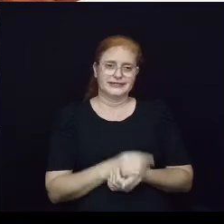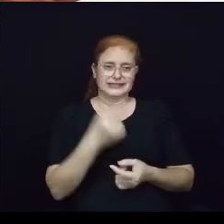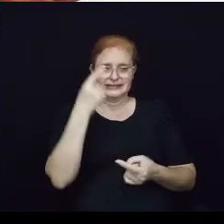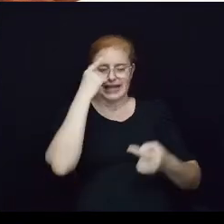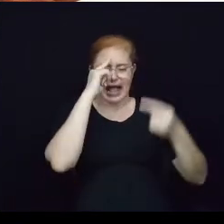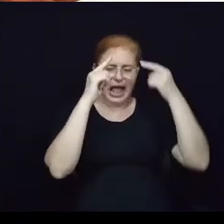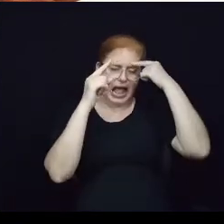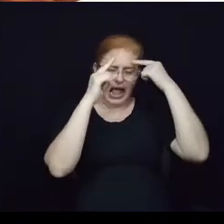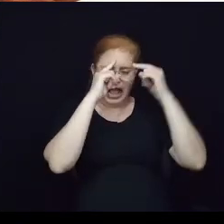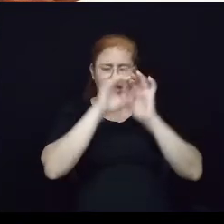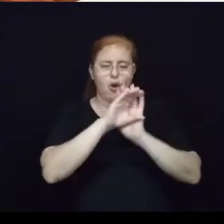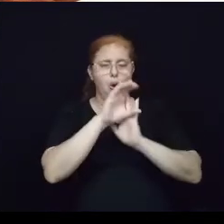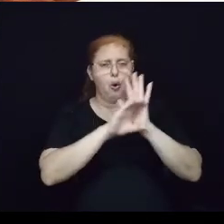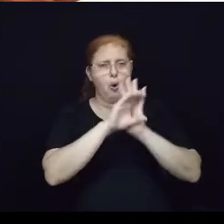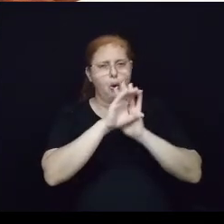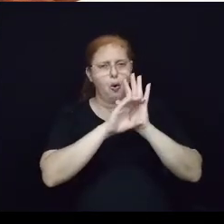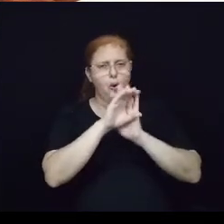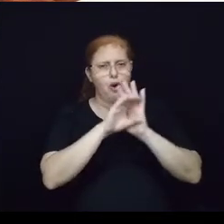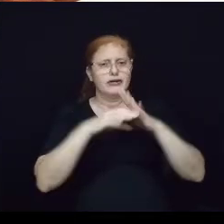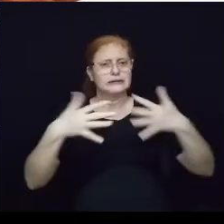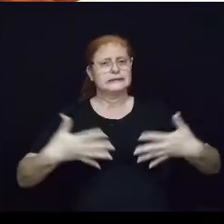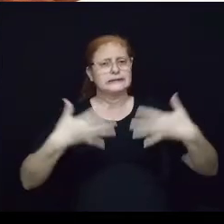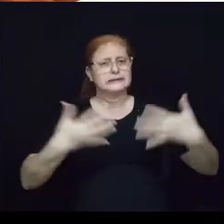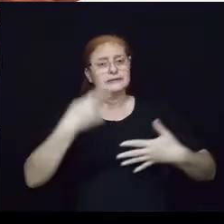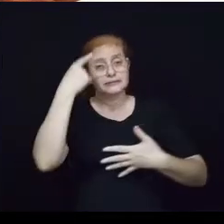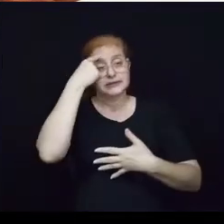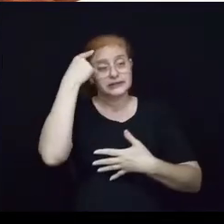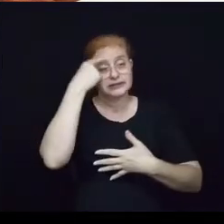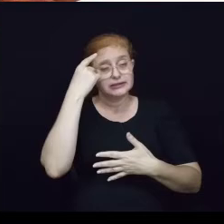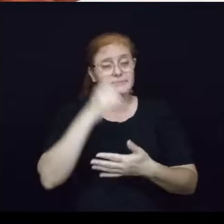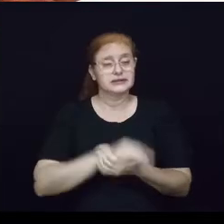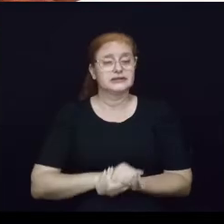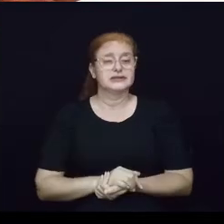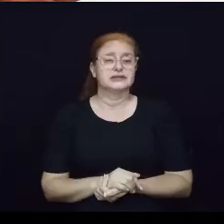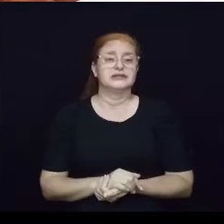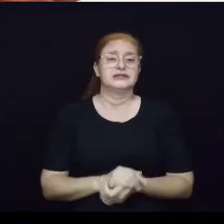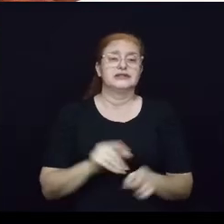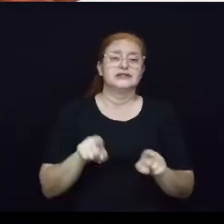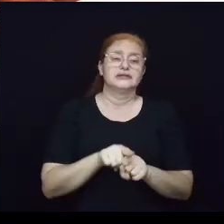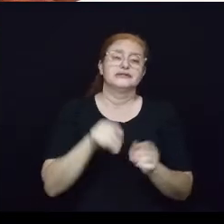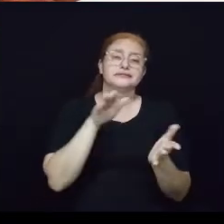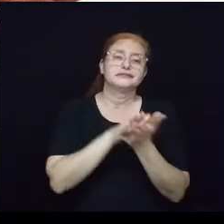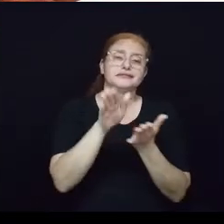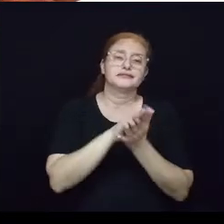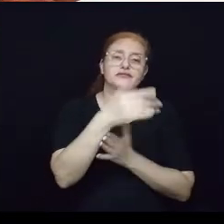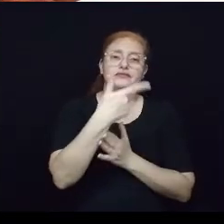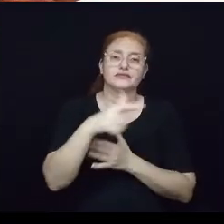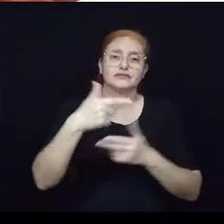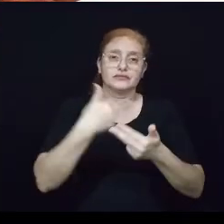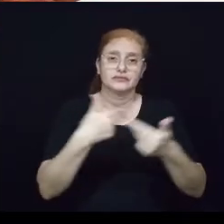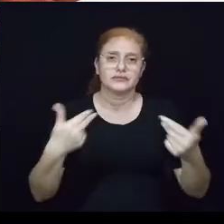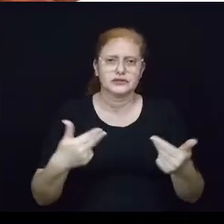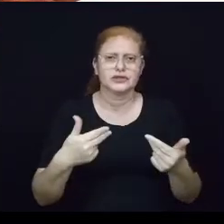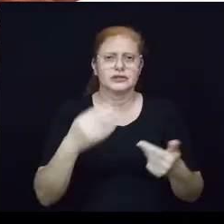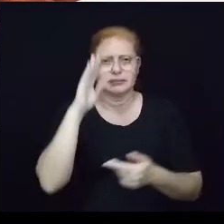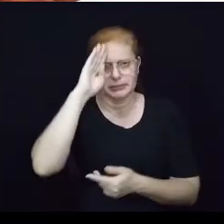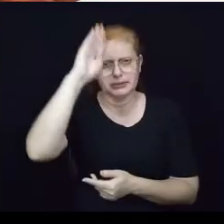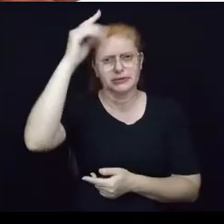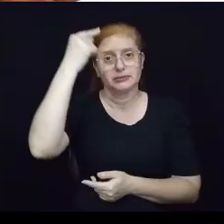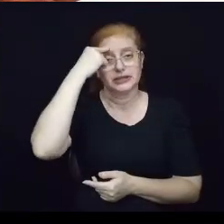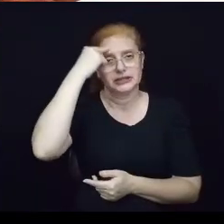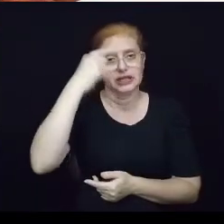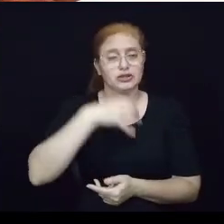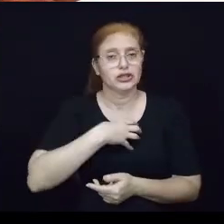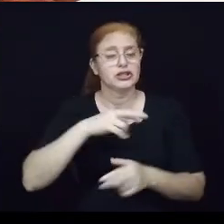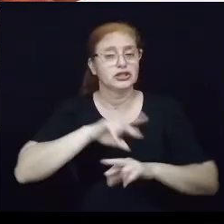as ideias e conceitos que me estimulam a pensar e a produzir outras coisas, principalmente a pensar de um